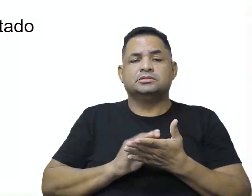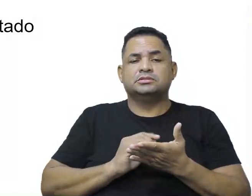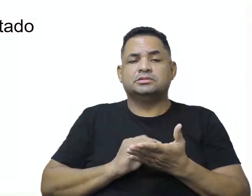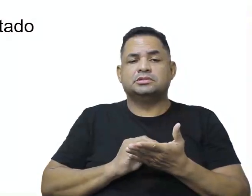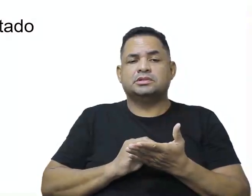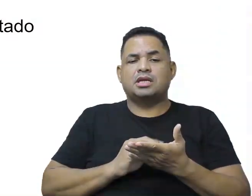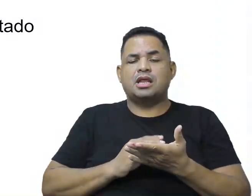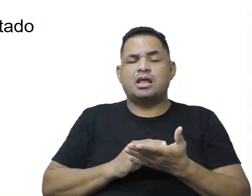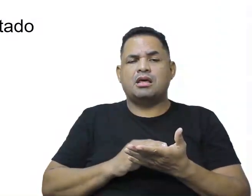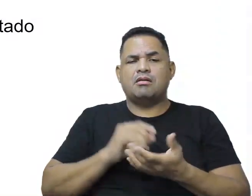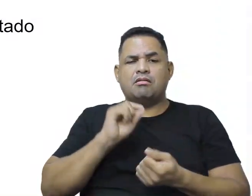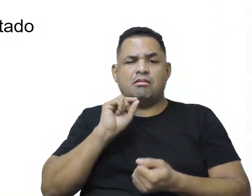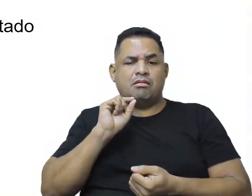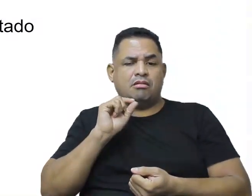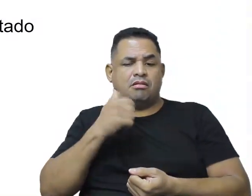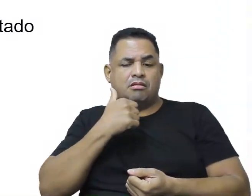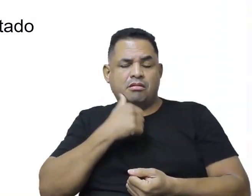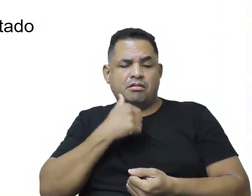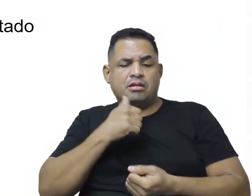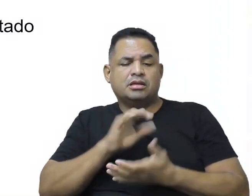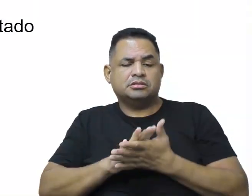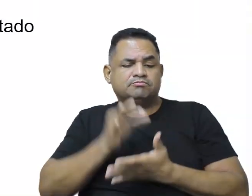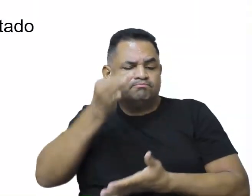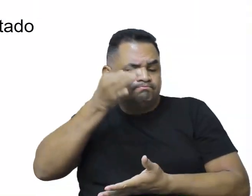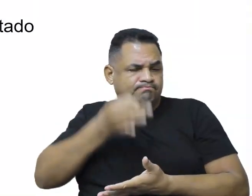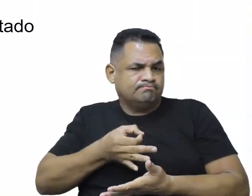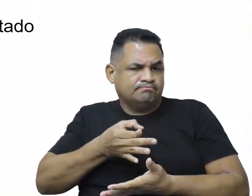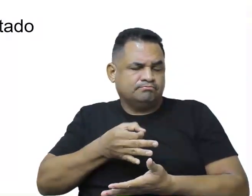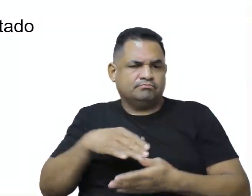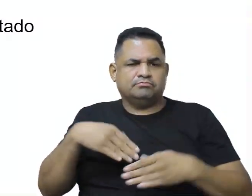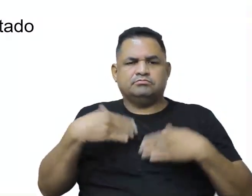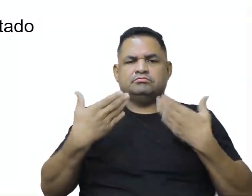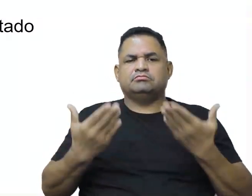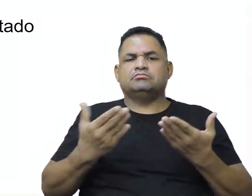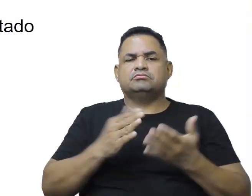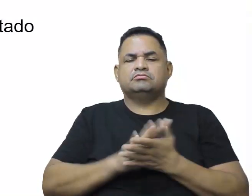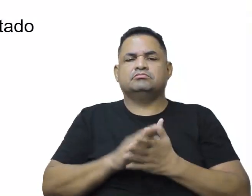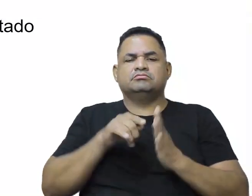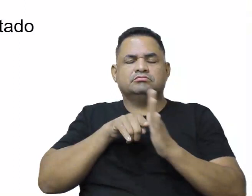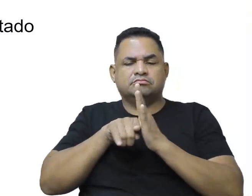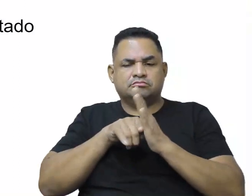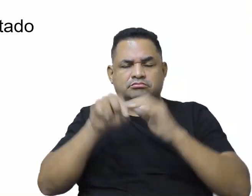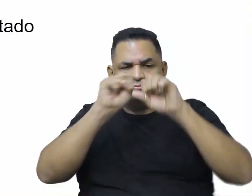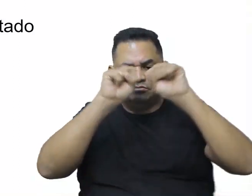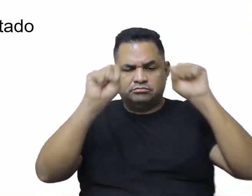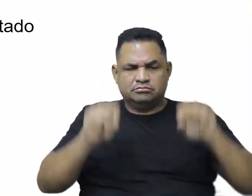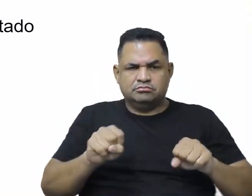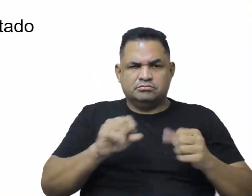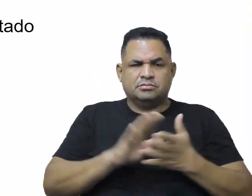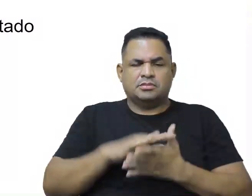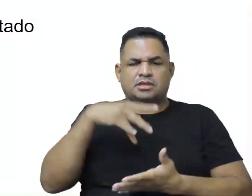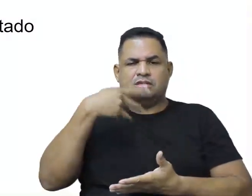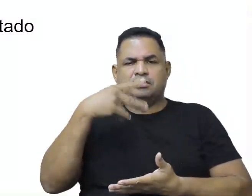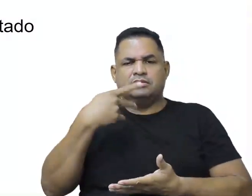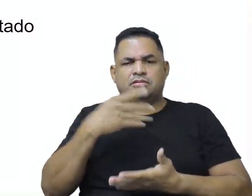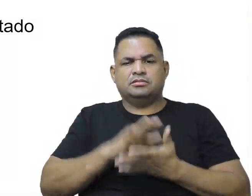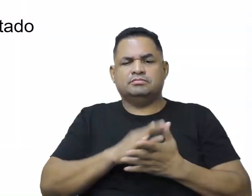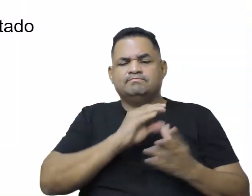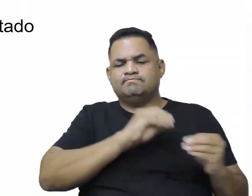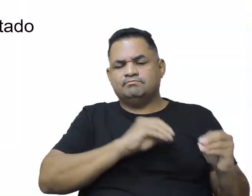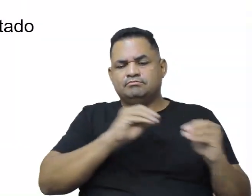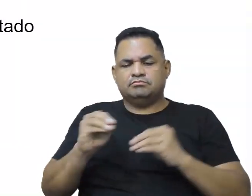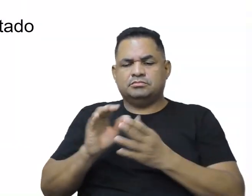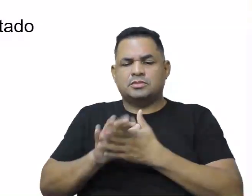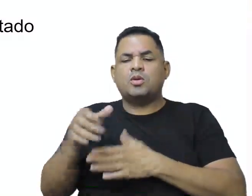ele foi assertivo ao analisar esse sistema e ao dizer que isso ia se